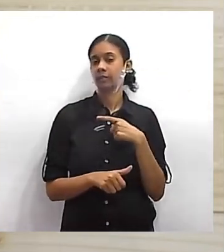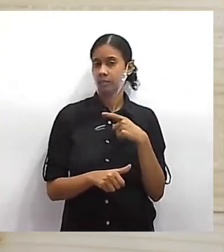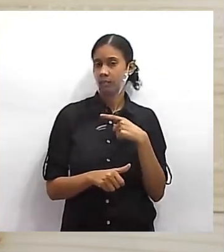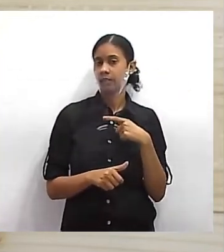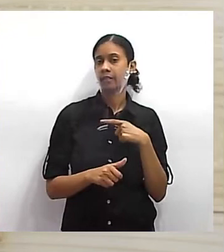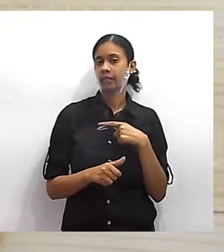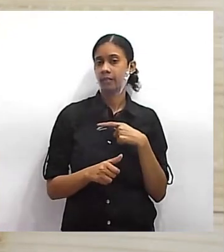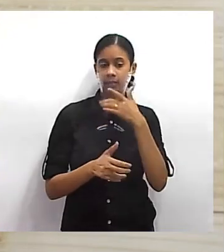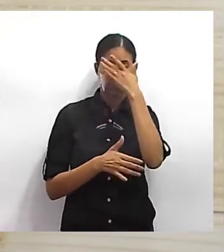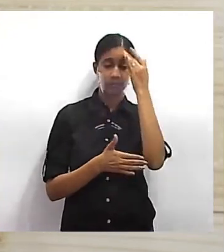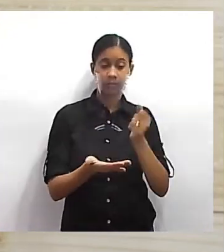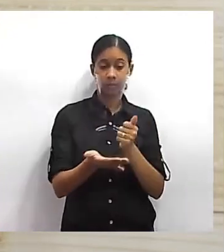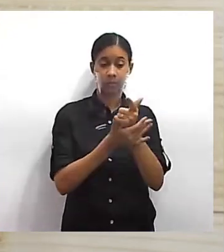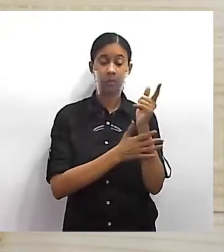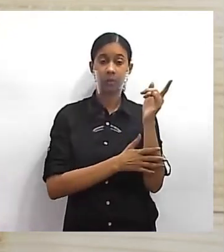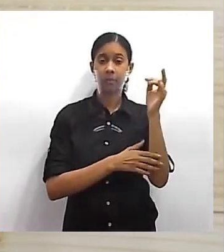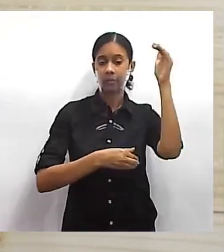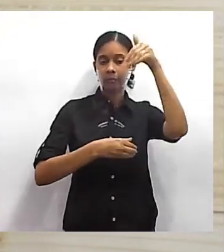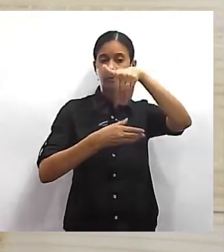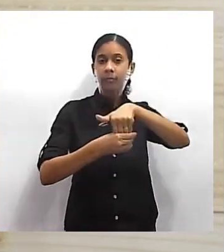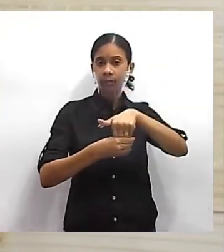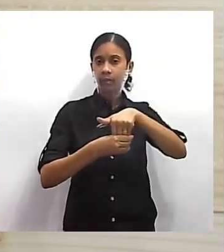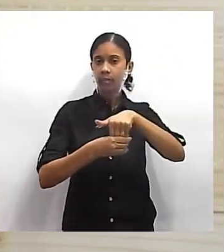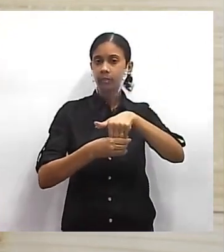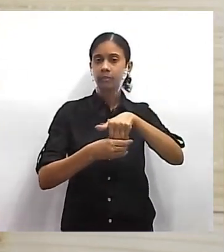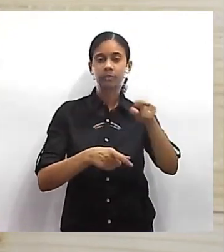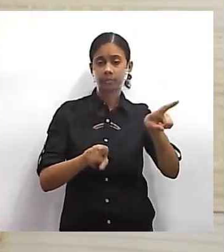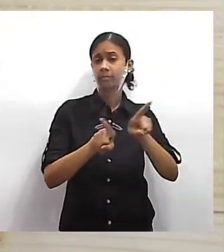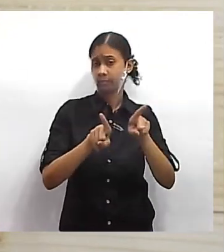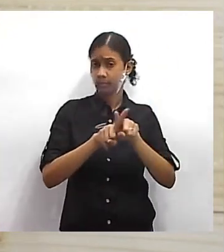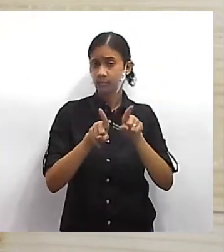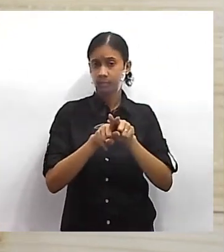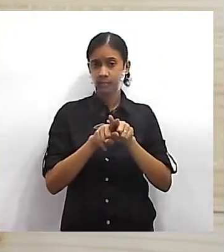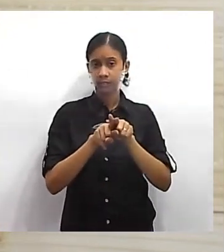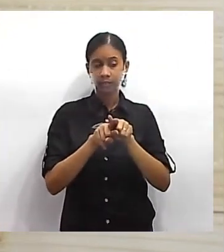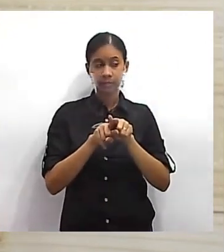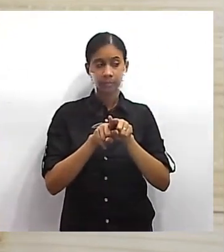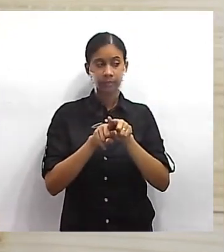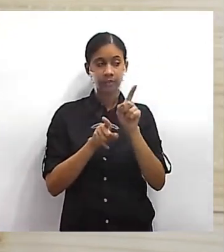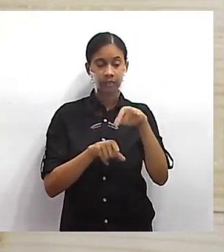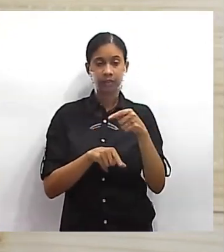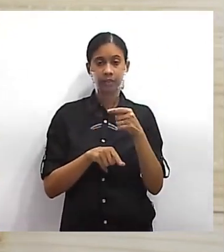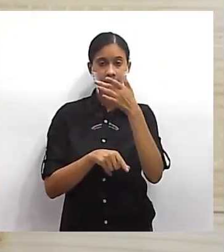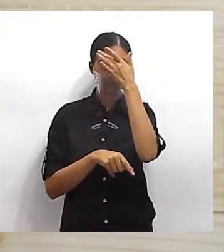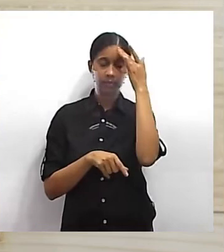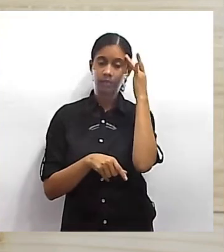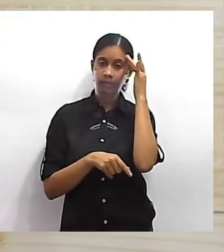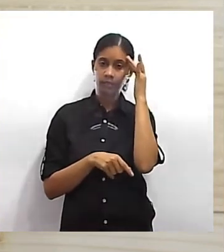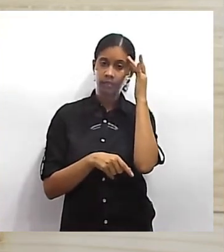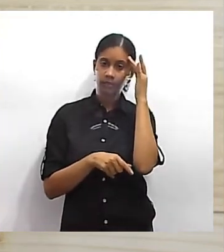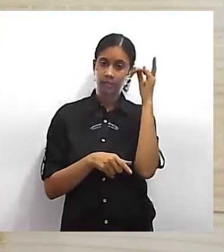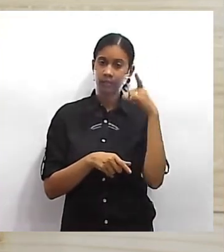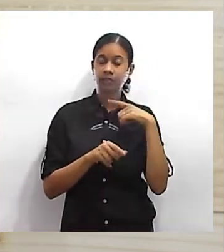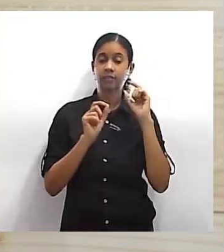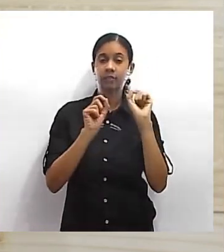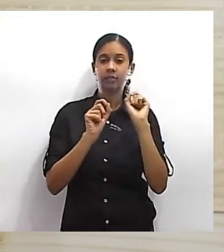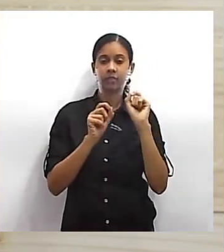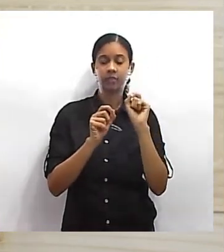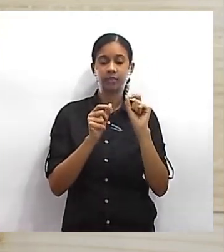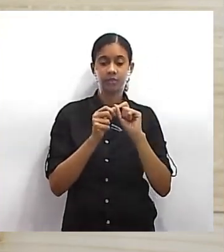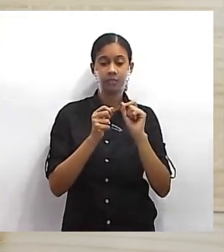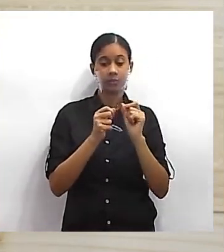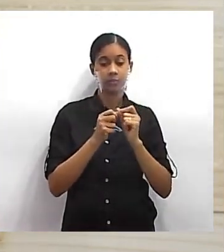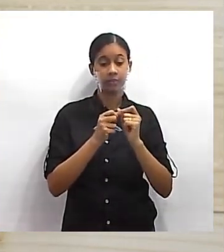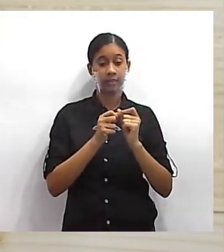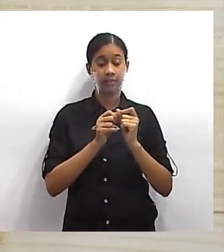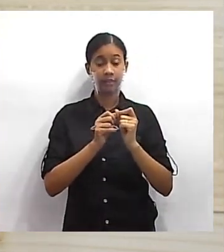compra voto, ele é um criminoso. Ele é um criminoso porque ele está interferindo no processo democrático. Ele garante